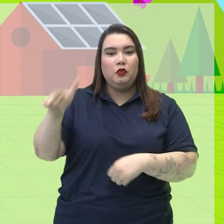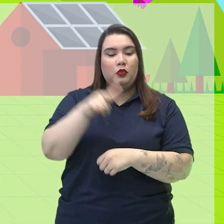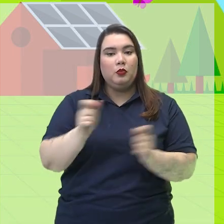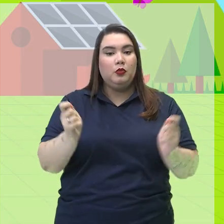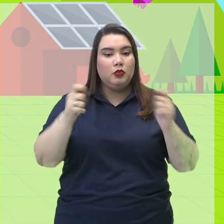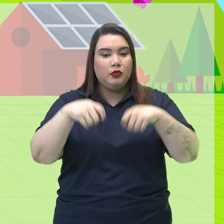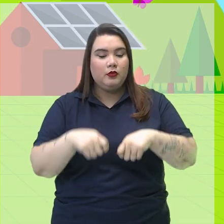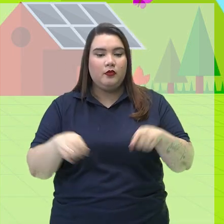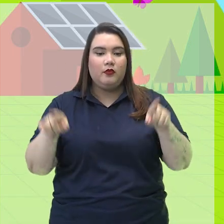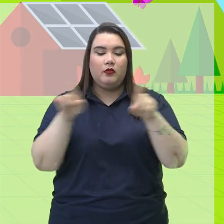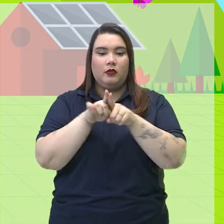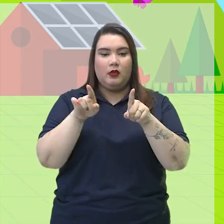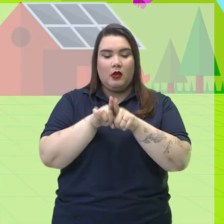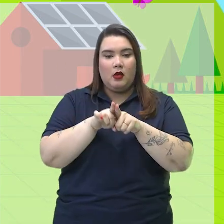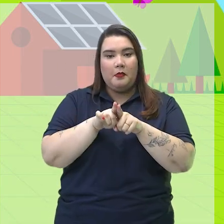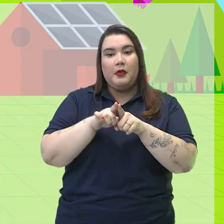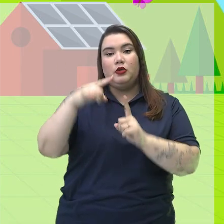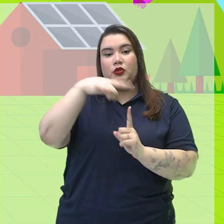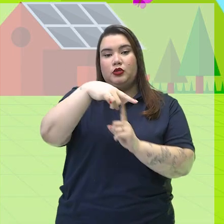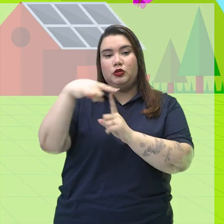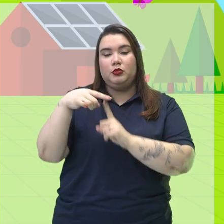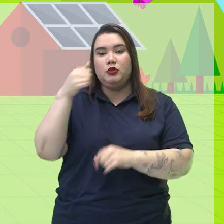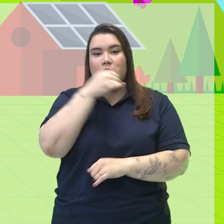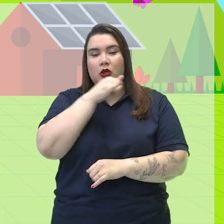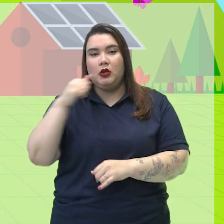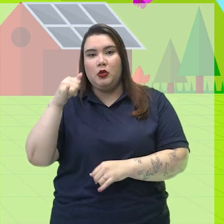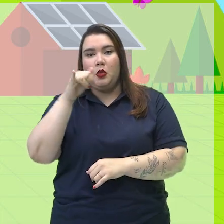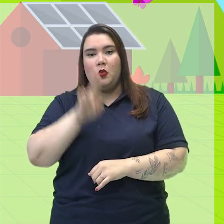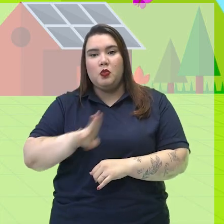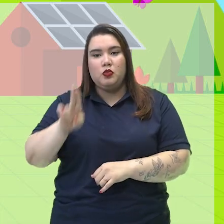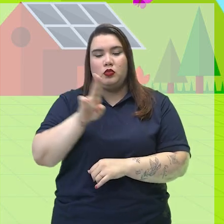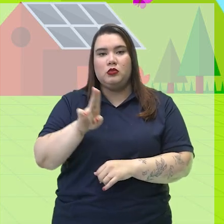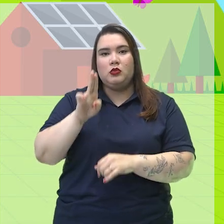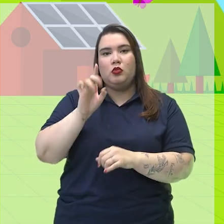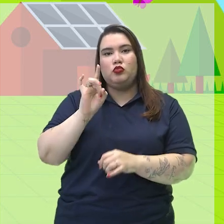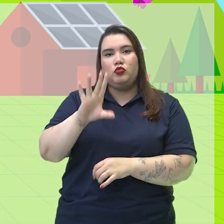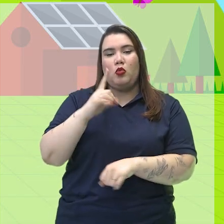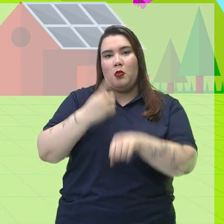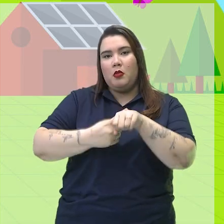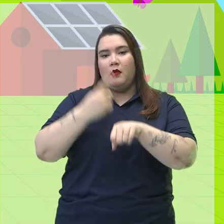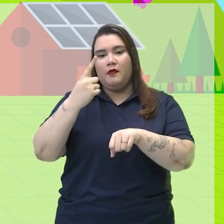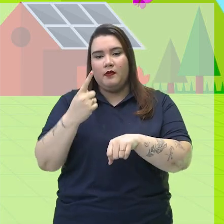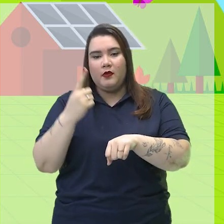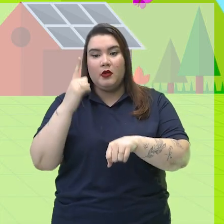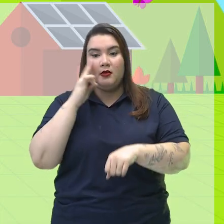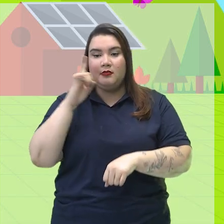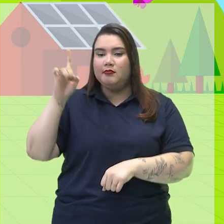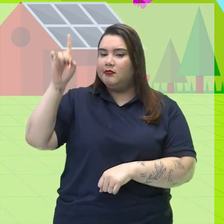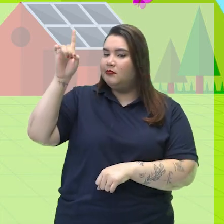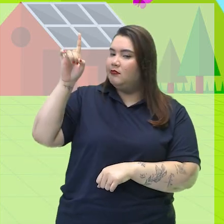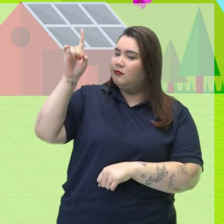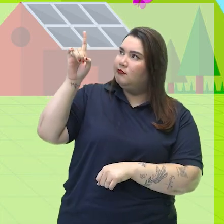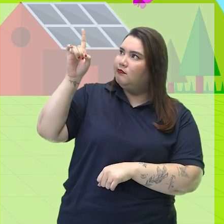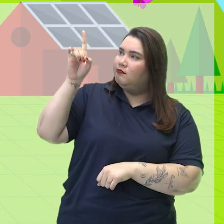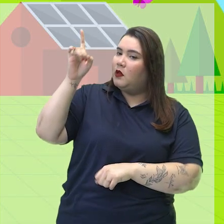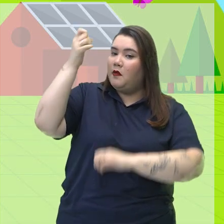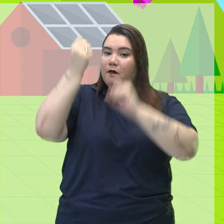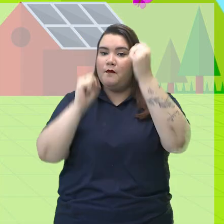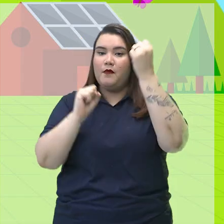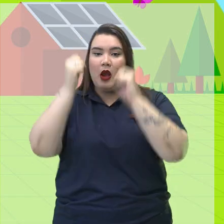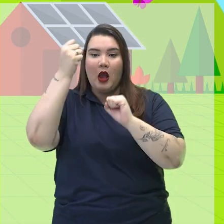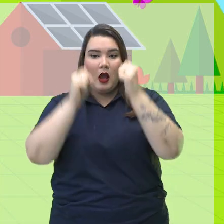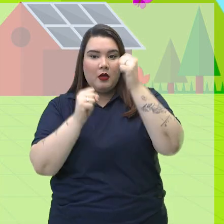também temos fontes de energia não renováveis, que é o caso da fábrica que nós temos aqui, ó, tem uma fábrica bem ali, né,